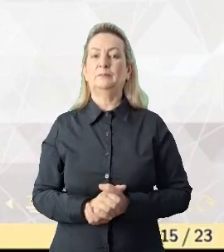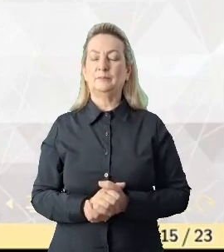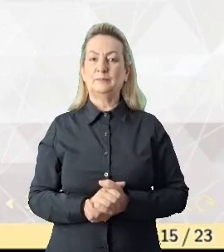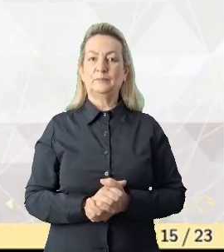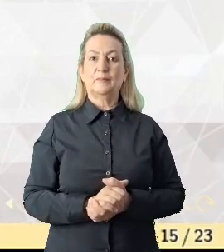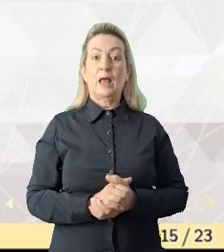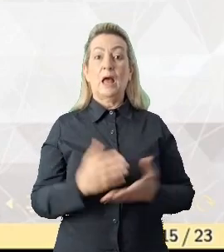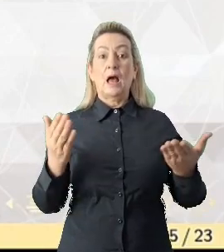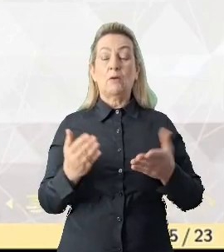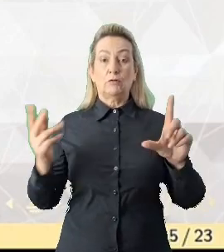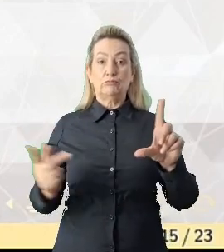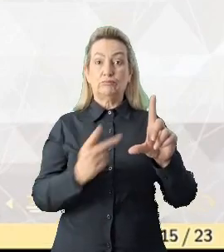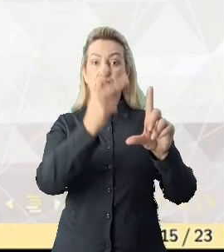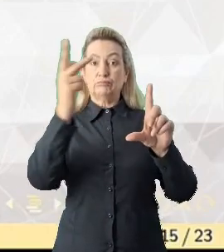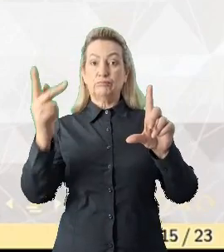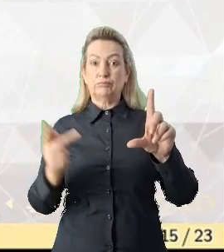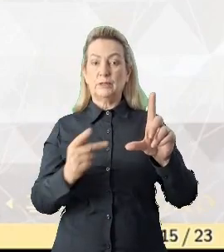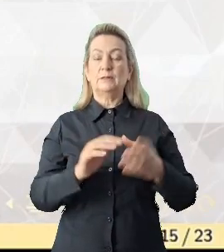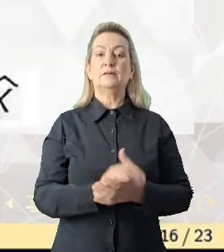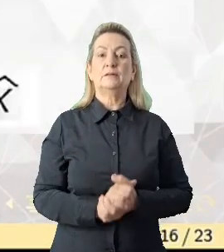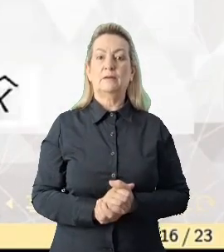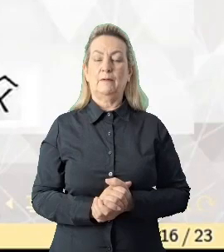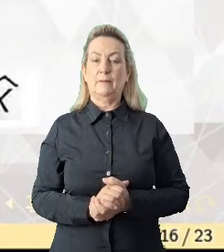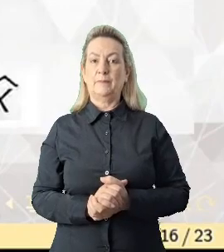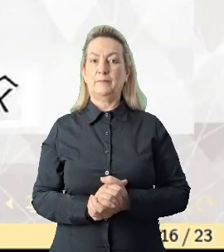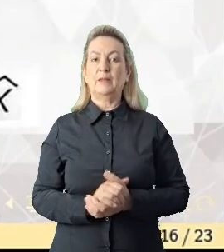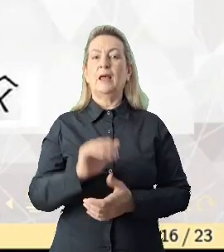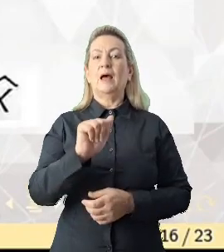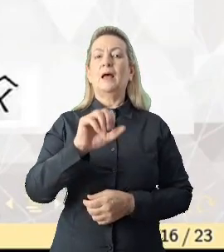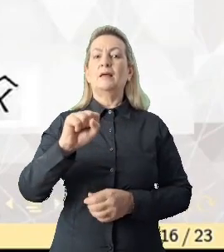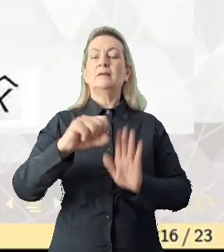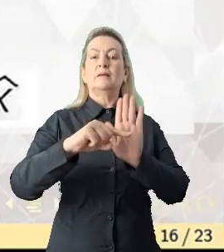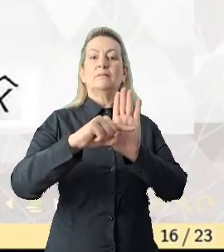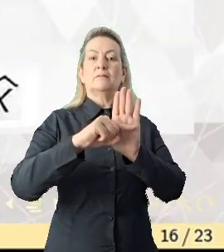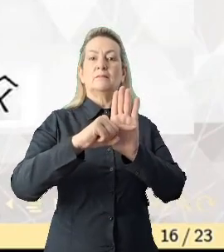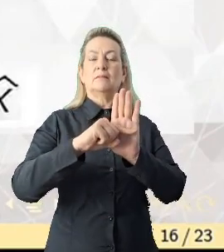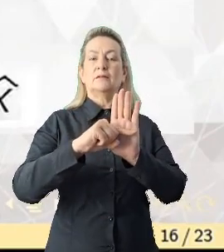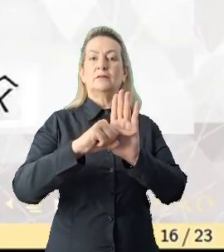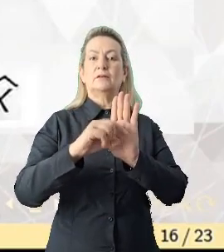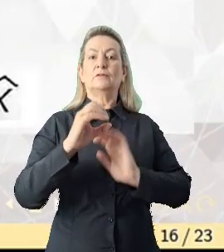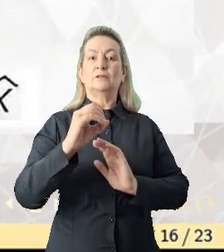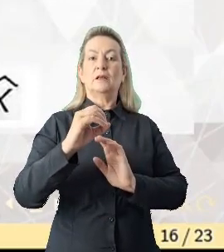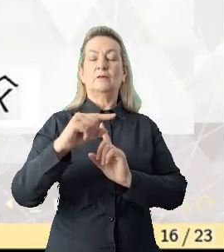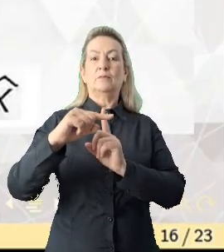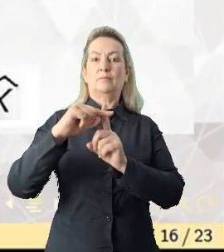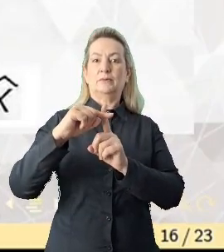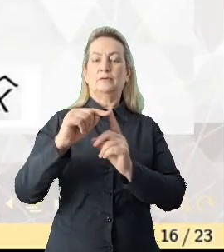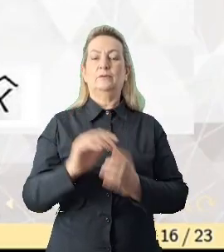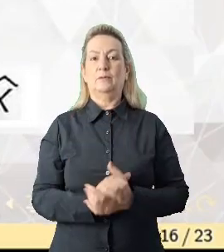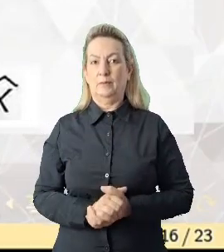significa assimetria quando você trabalha nos softwares. Vamos ver o que acontece. Quando a simetria ela